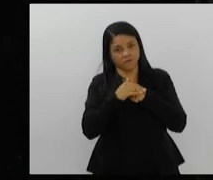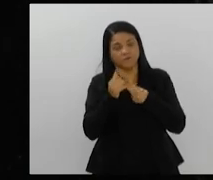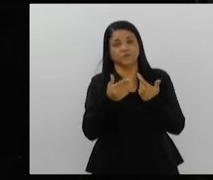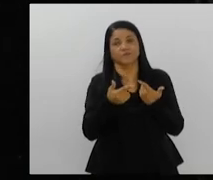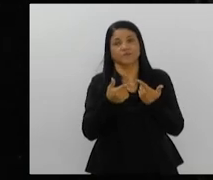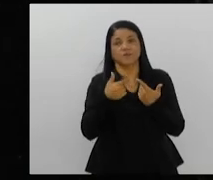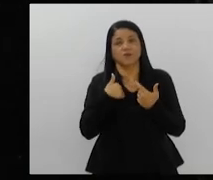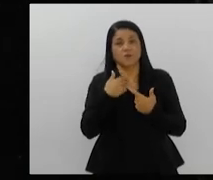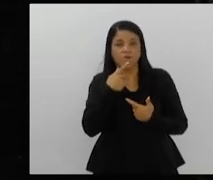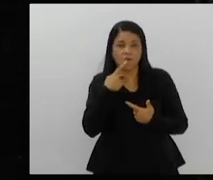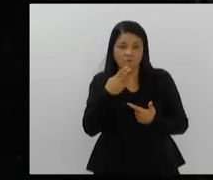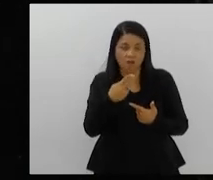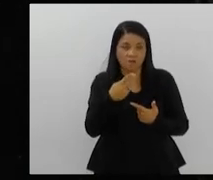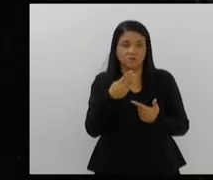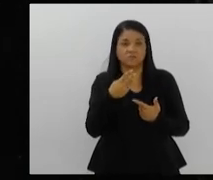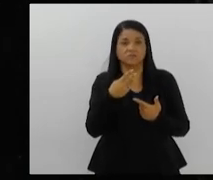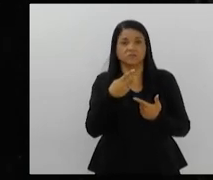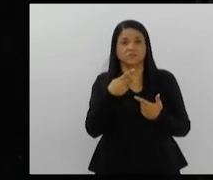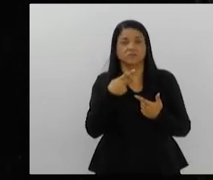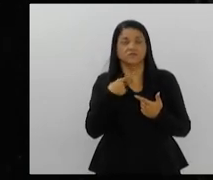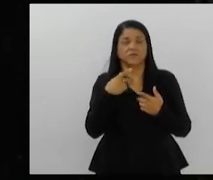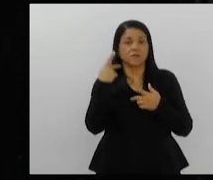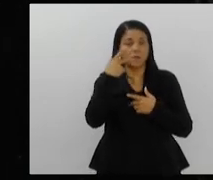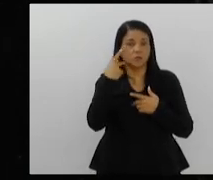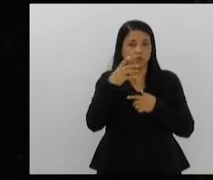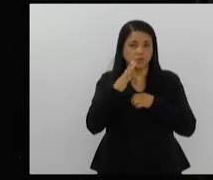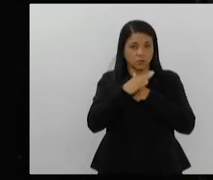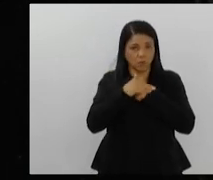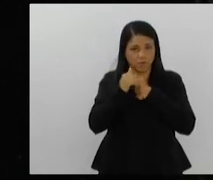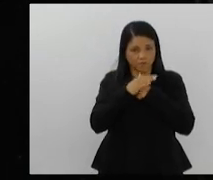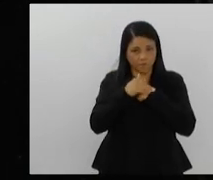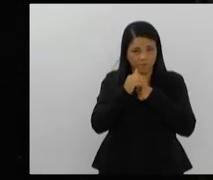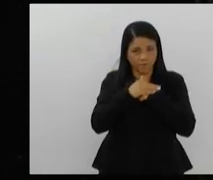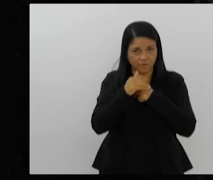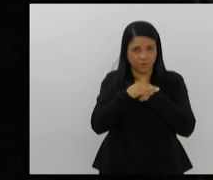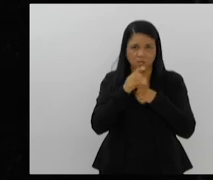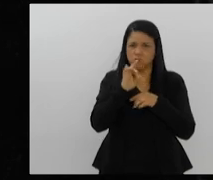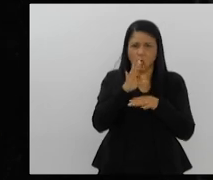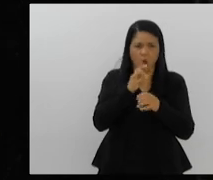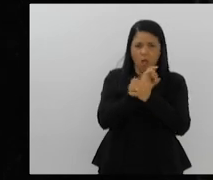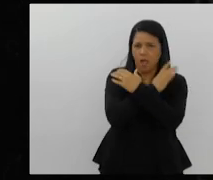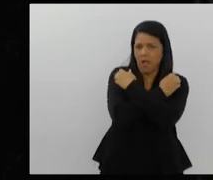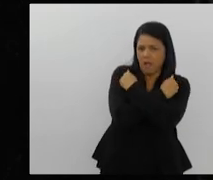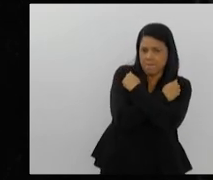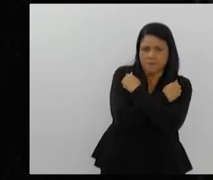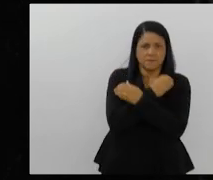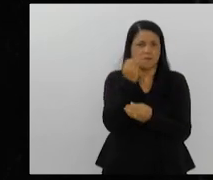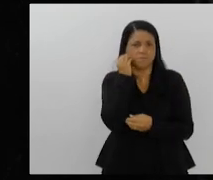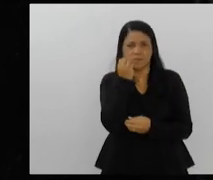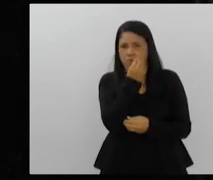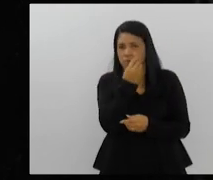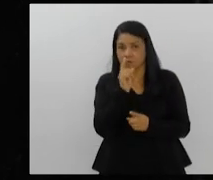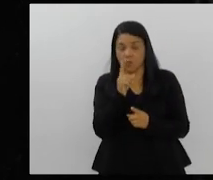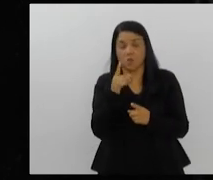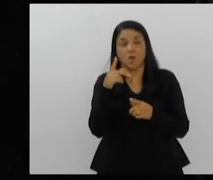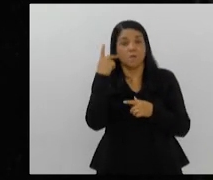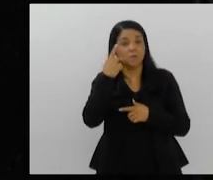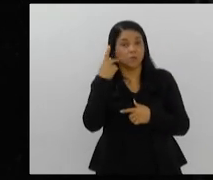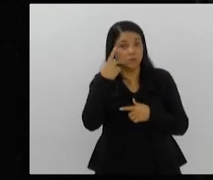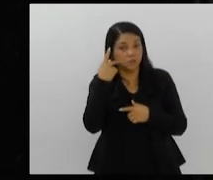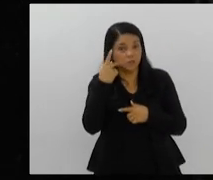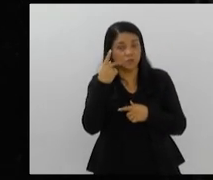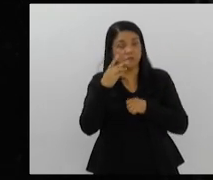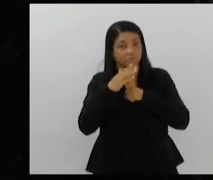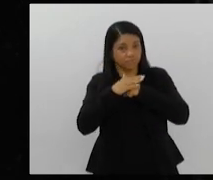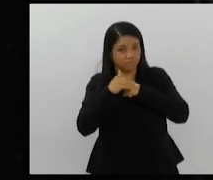falo muito que a gente faz a política do afeto. A política do afeto não é só o abraçar, não é só o beijar. A política do afeto